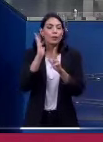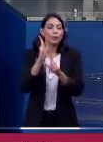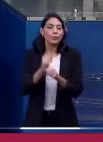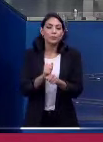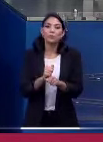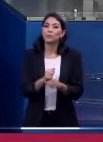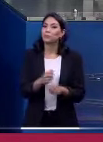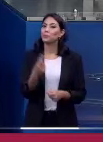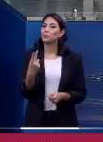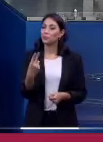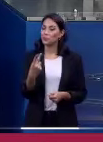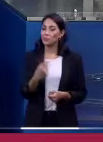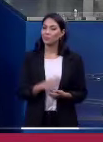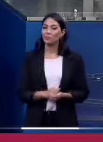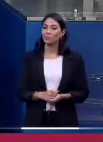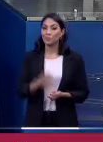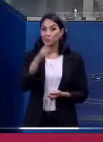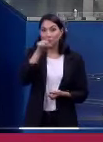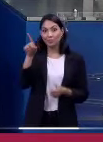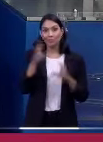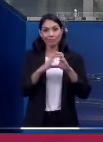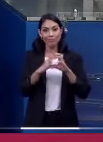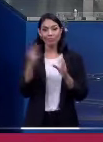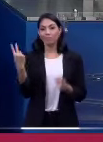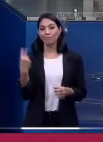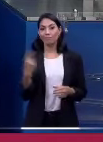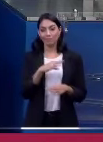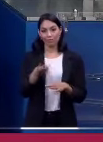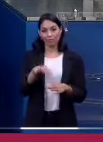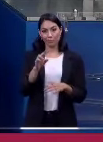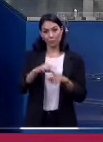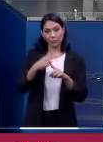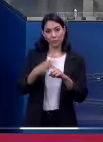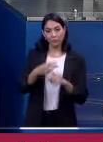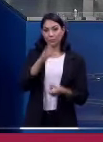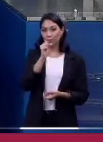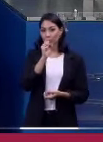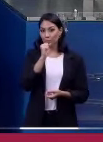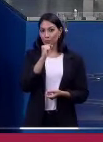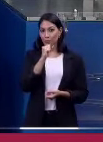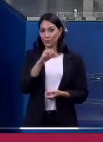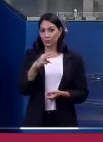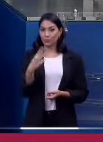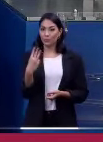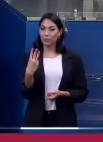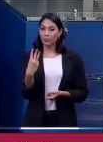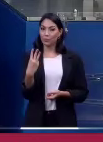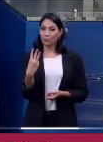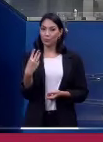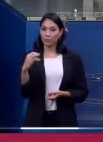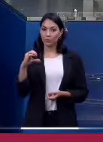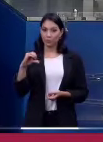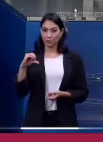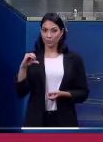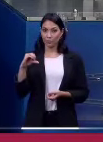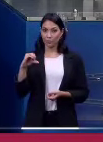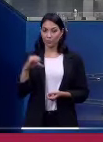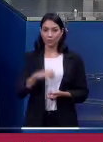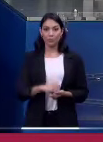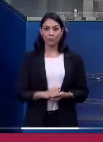mundo é igual. O sexto e último número do segundo sorteio da dupla cena, bola laranja, número 39.